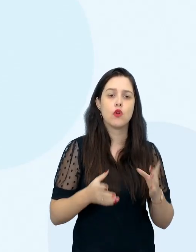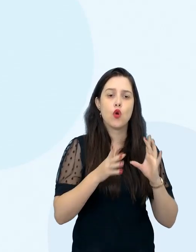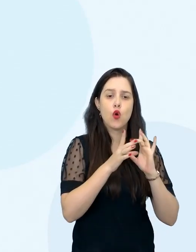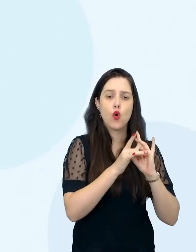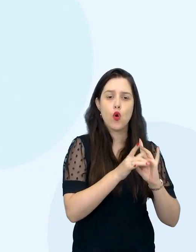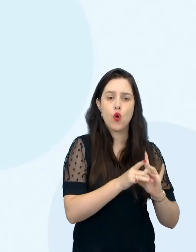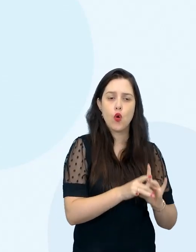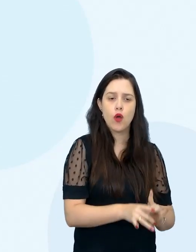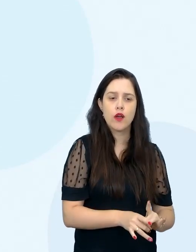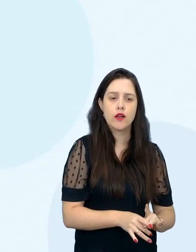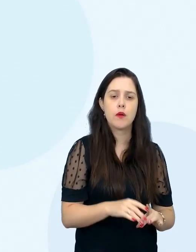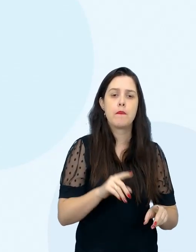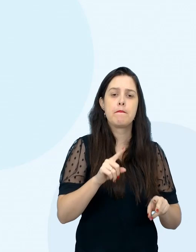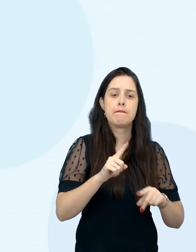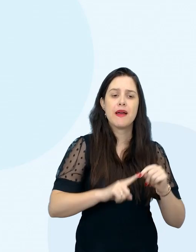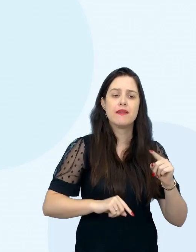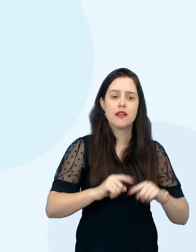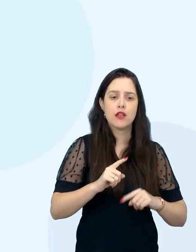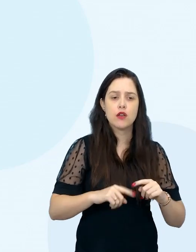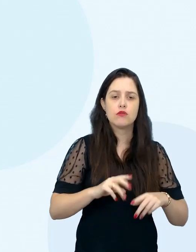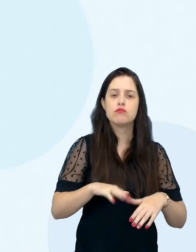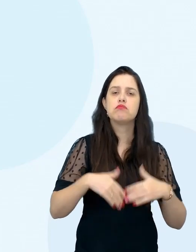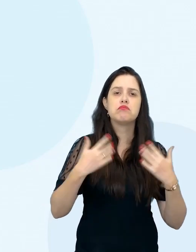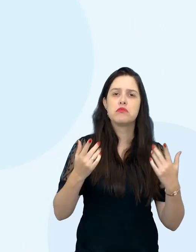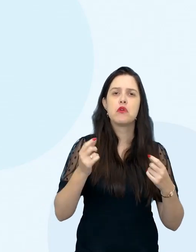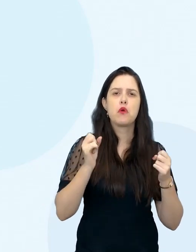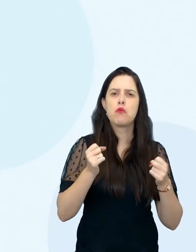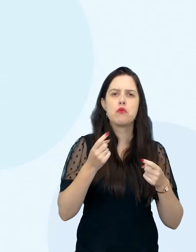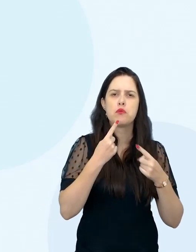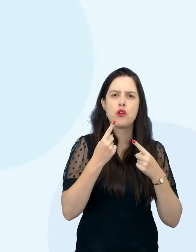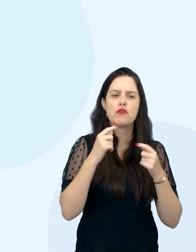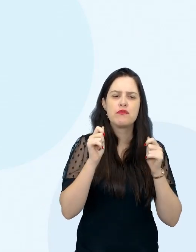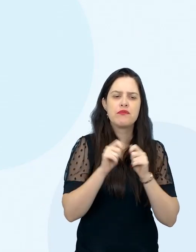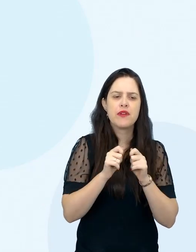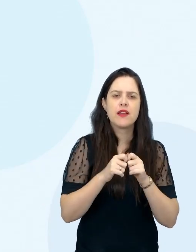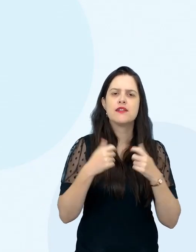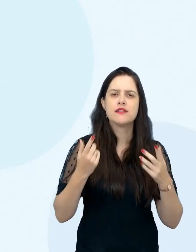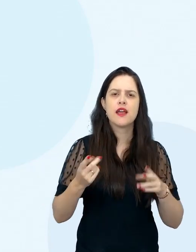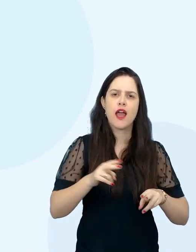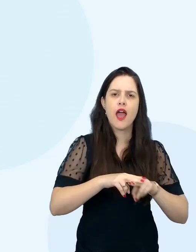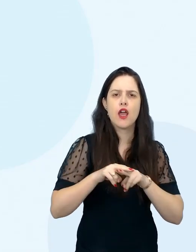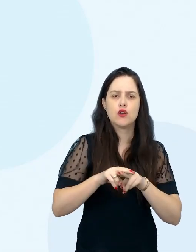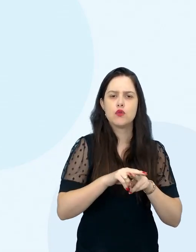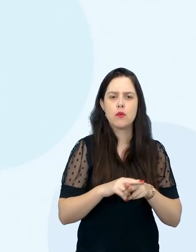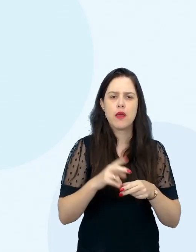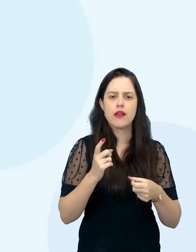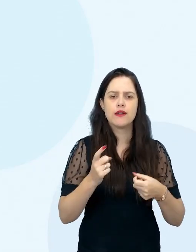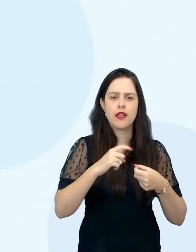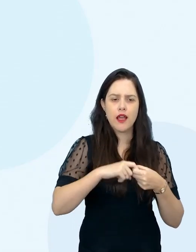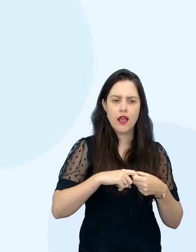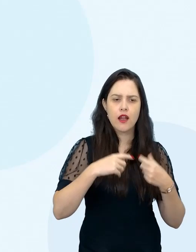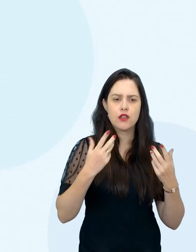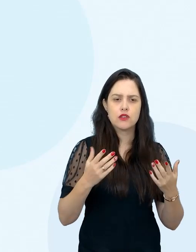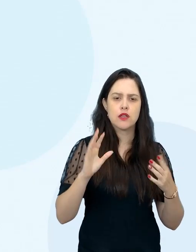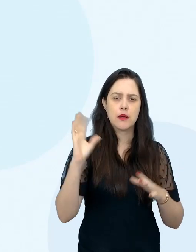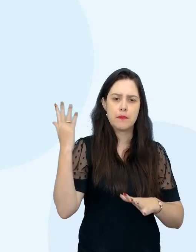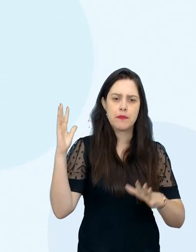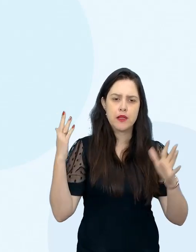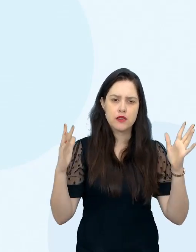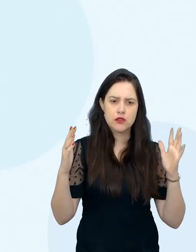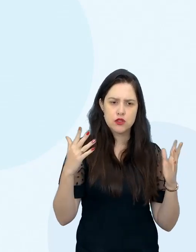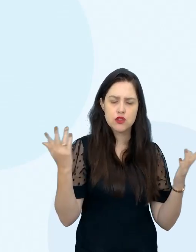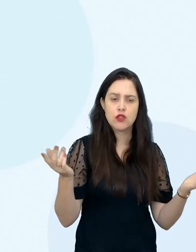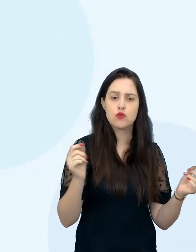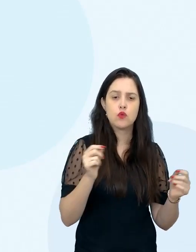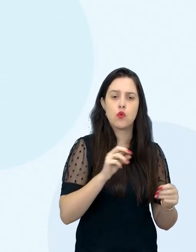Contextualização, então. Materiais. Como que a gente pode fazer, então, essa retomada pensando aí na transformação da paisagem urbana do